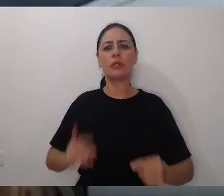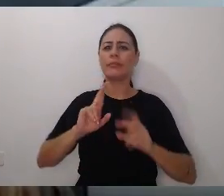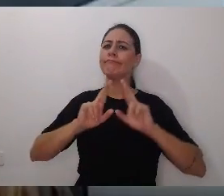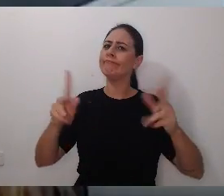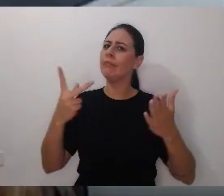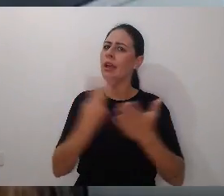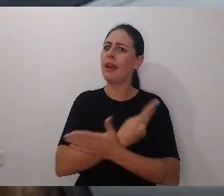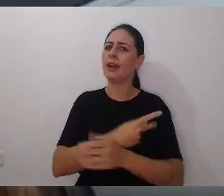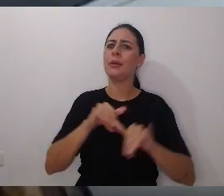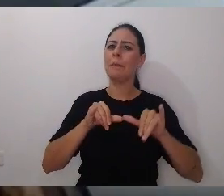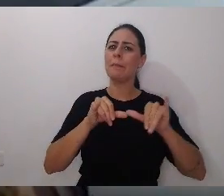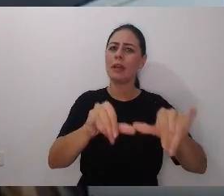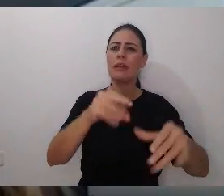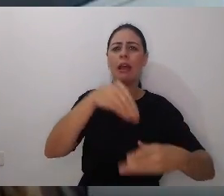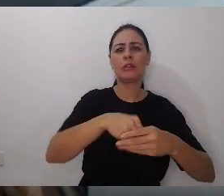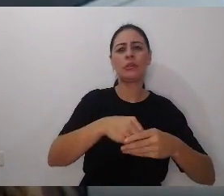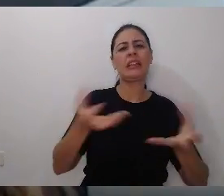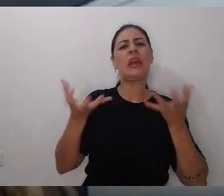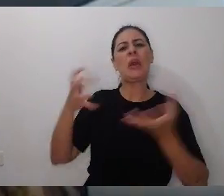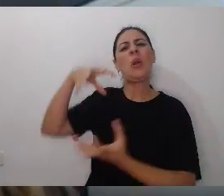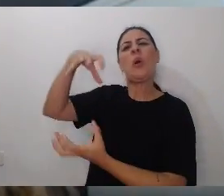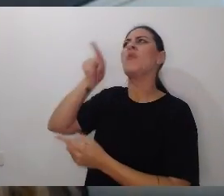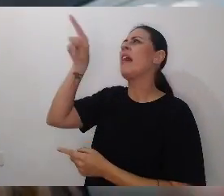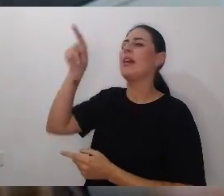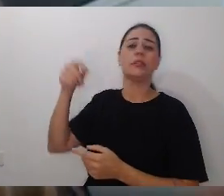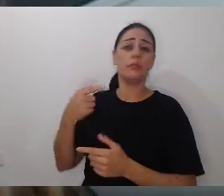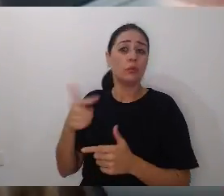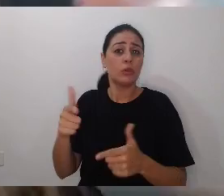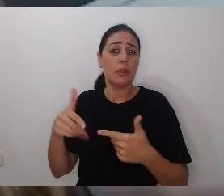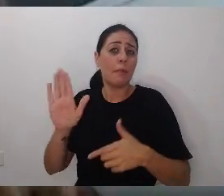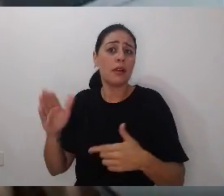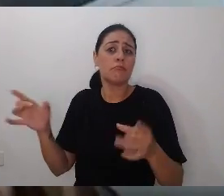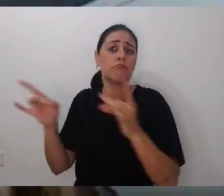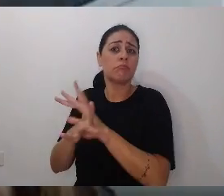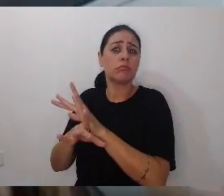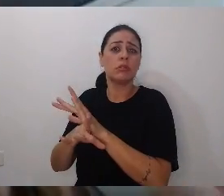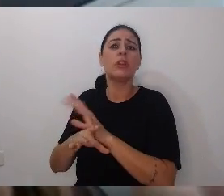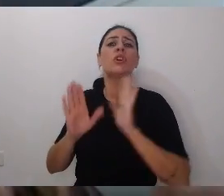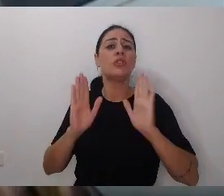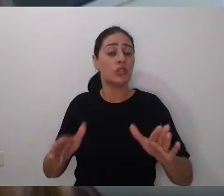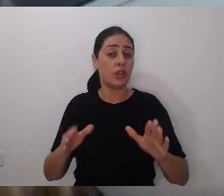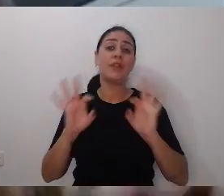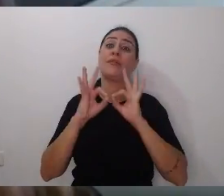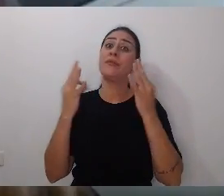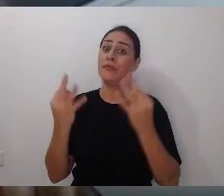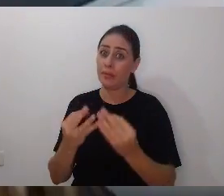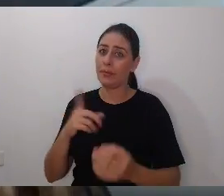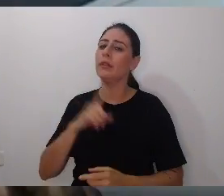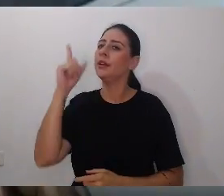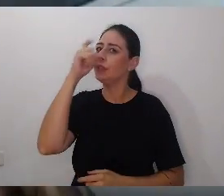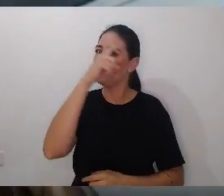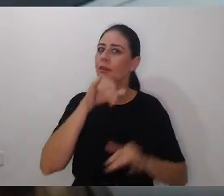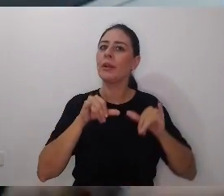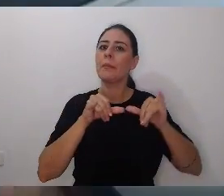xingando. Foi a Páscoa recentemente. Eu vi inúmeras crianças tendo comportamentos inadequados